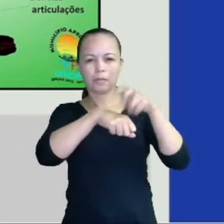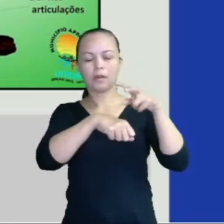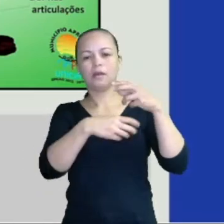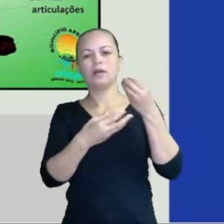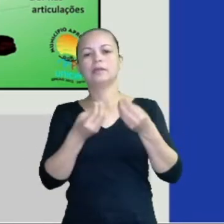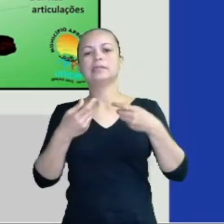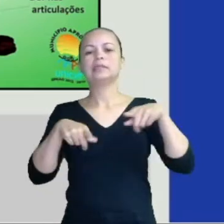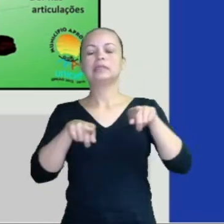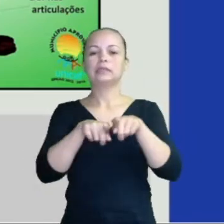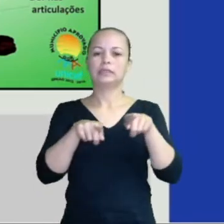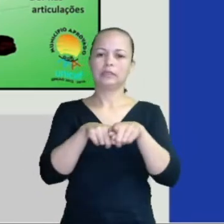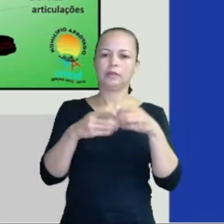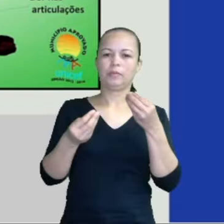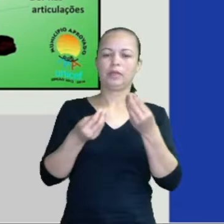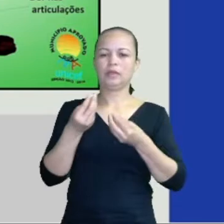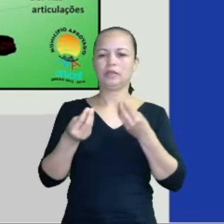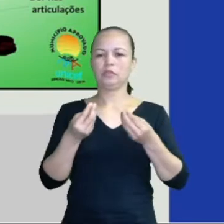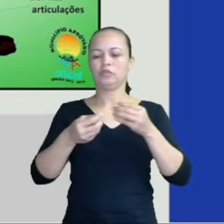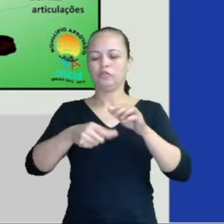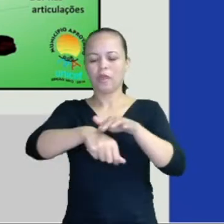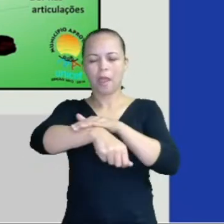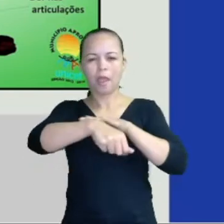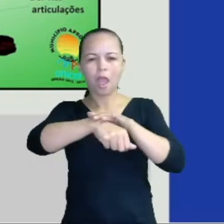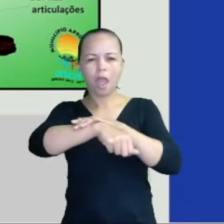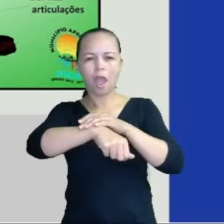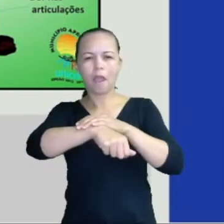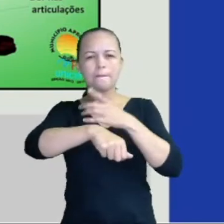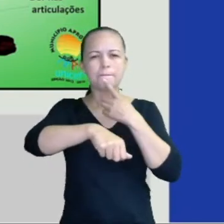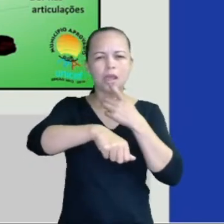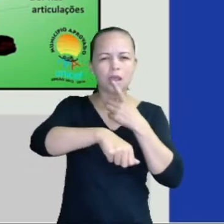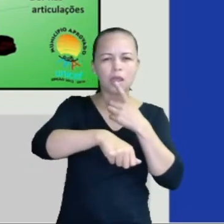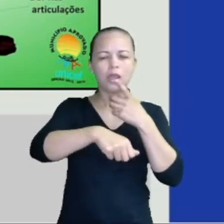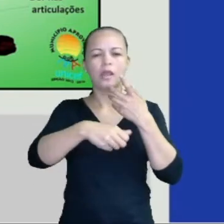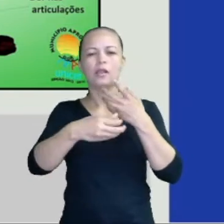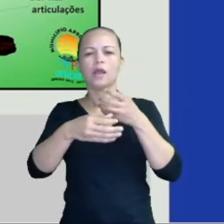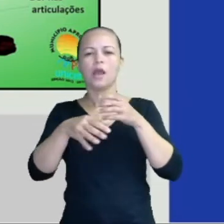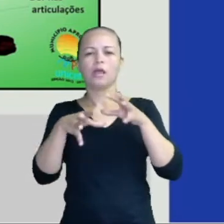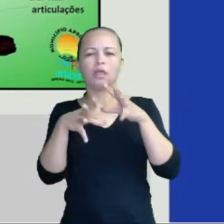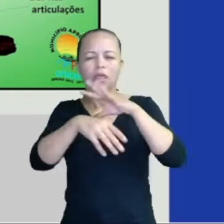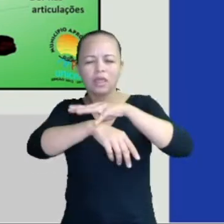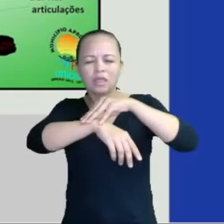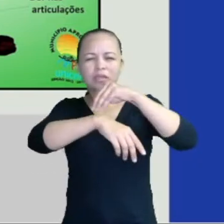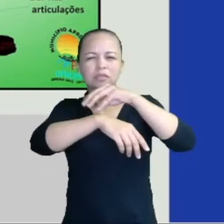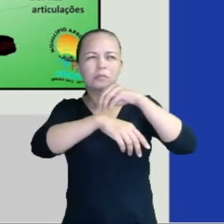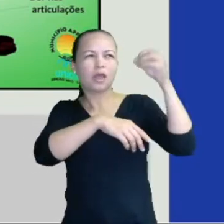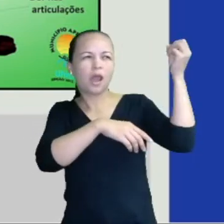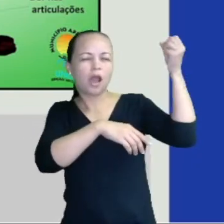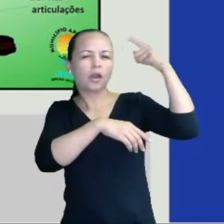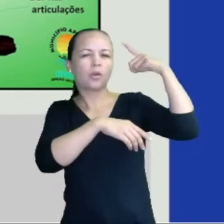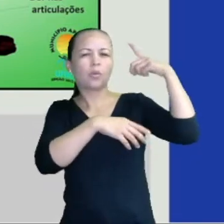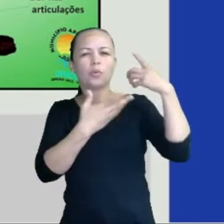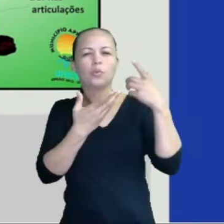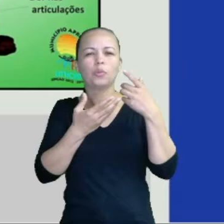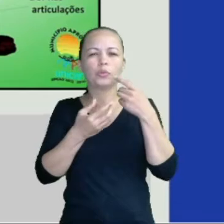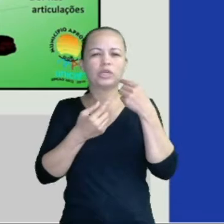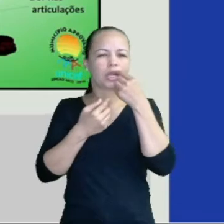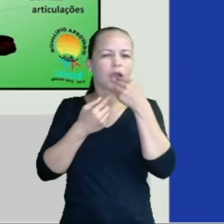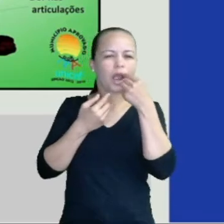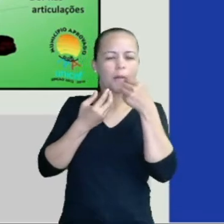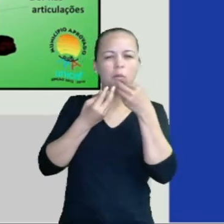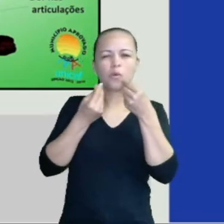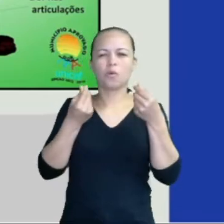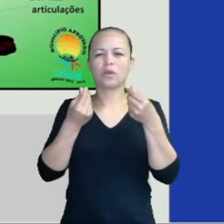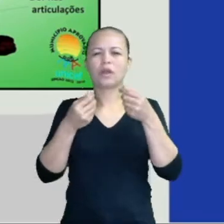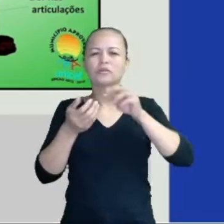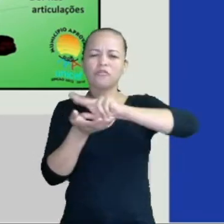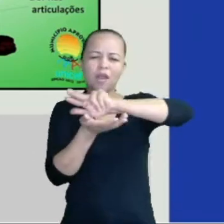também nas articulações, lesões vermelhas na pele, conjuntivite, sensibilidade à luz, aftas, olhos